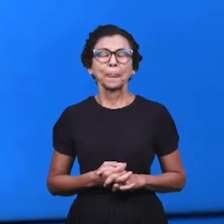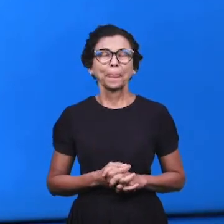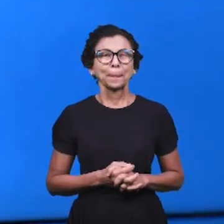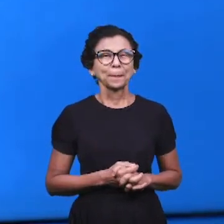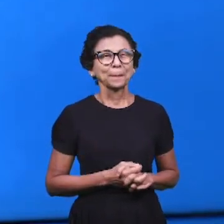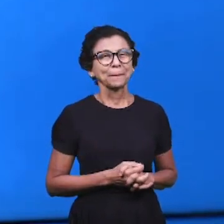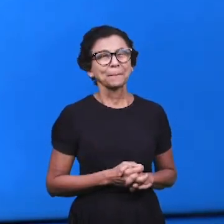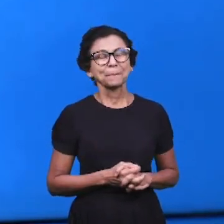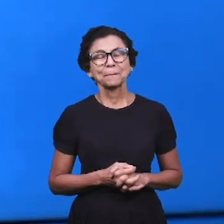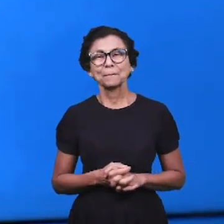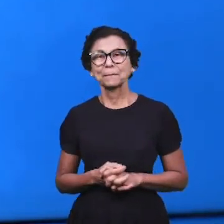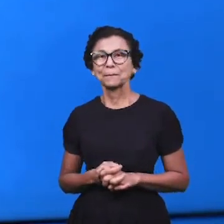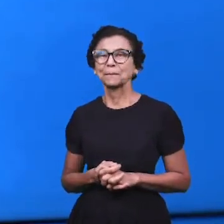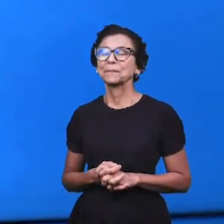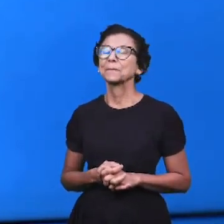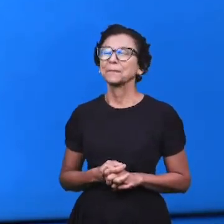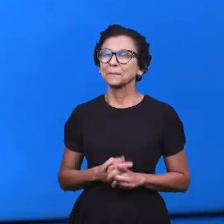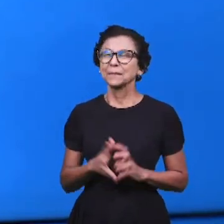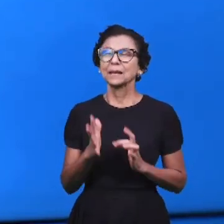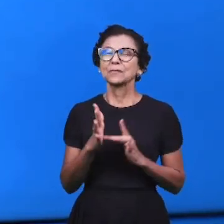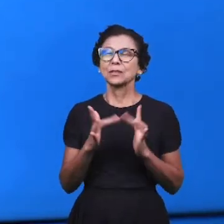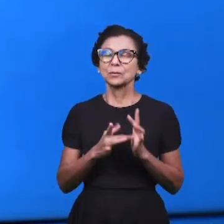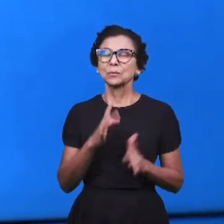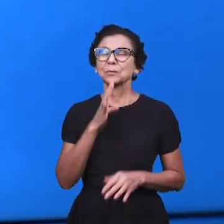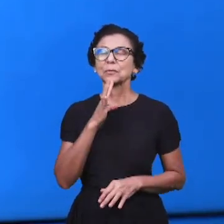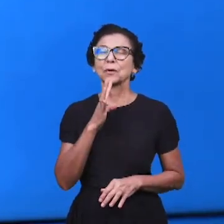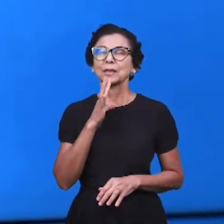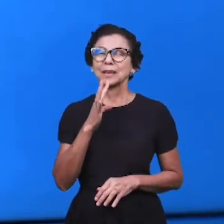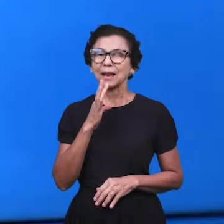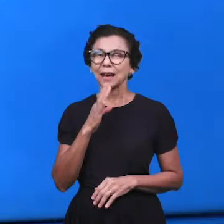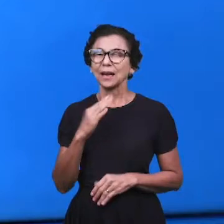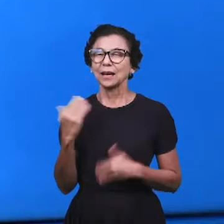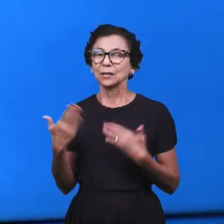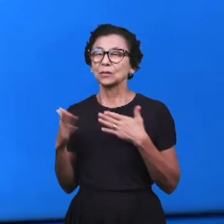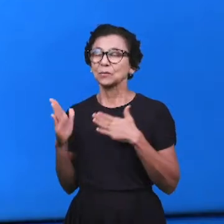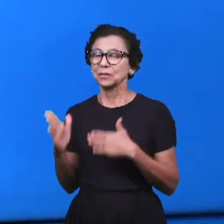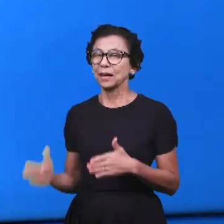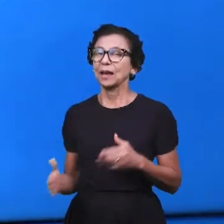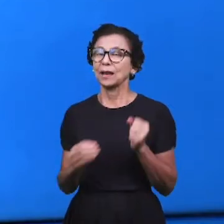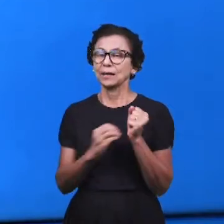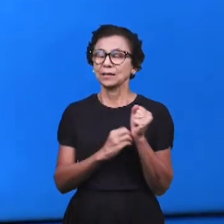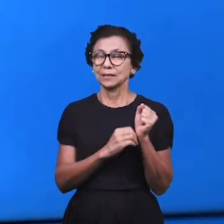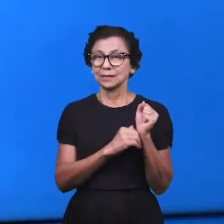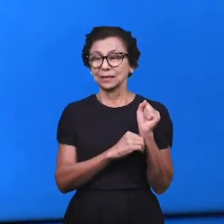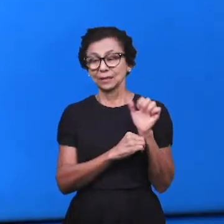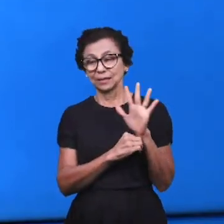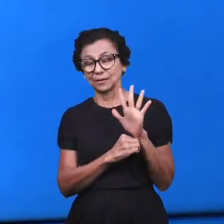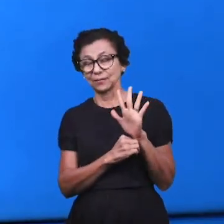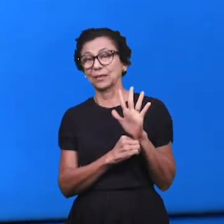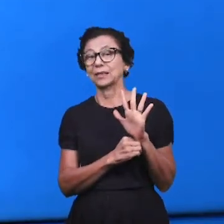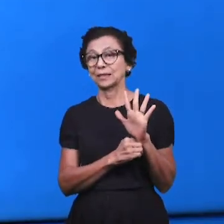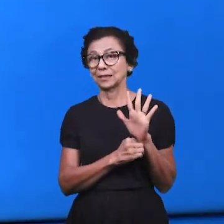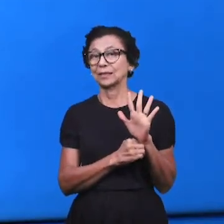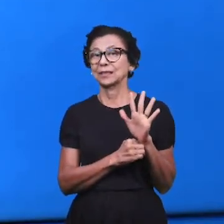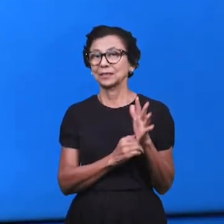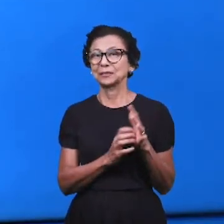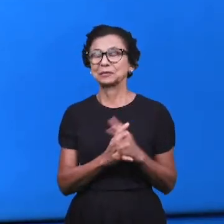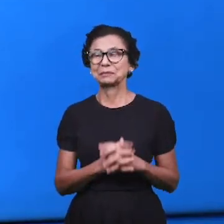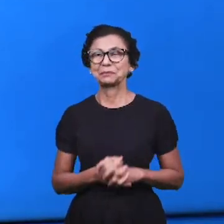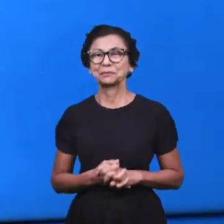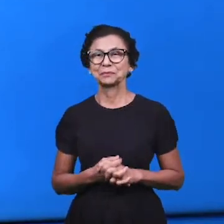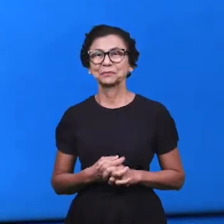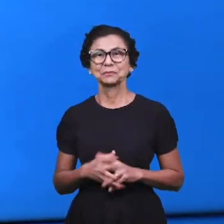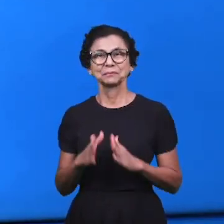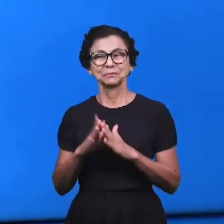hoje, aos quais ele não faz segredo, ele conta a verdade, ele revela todas as coisas, que é a